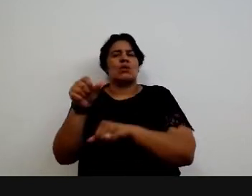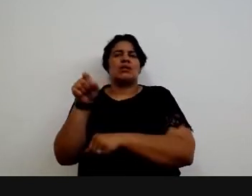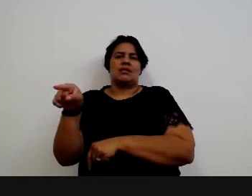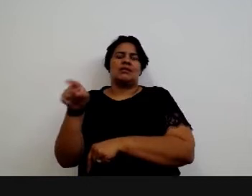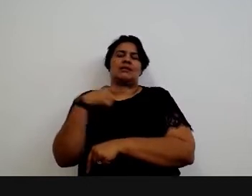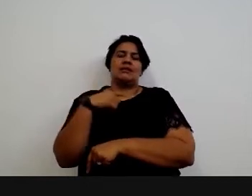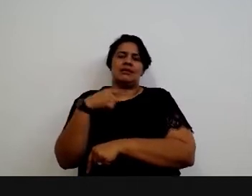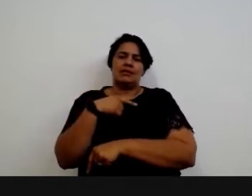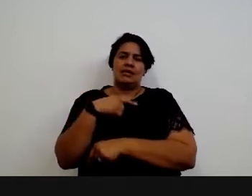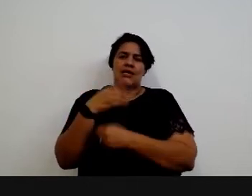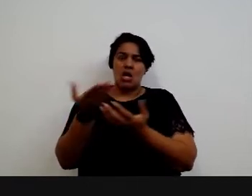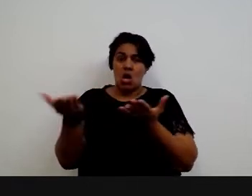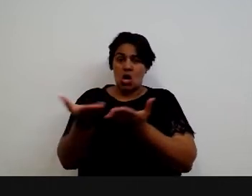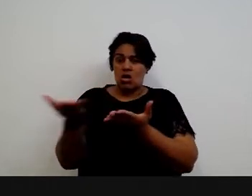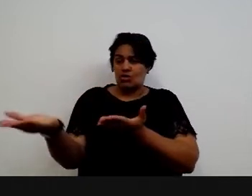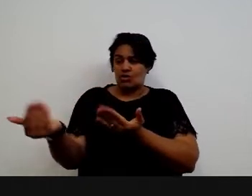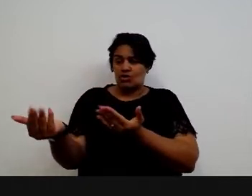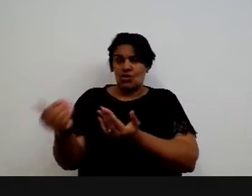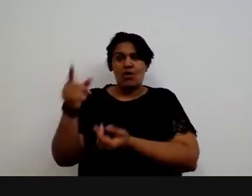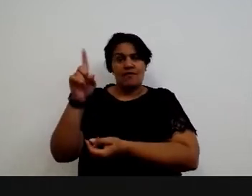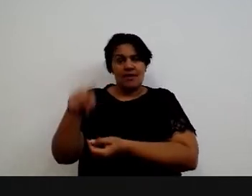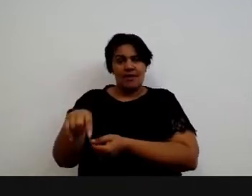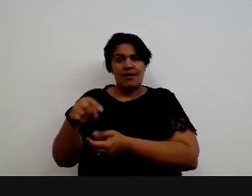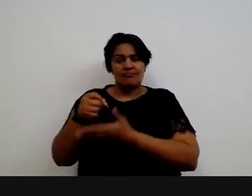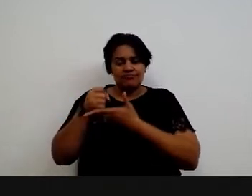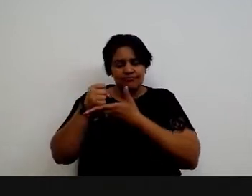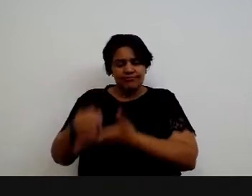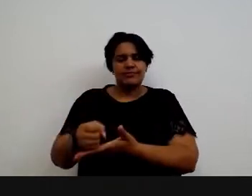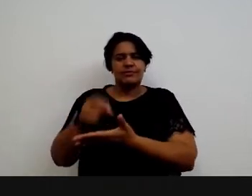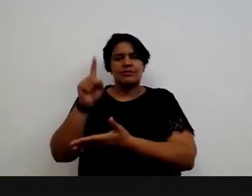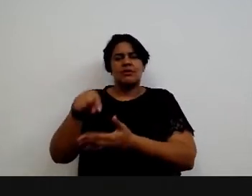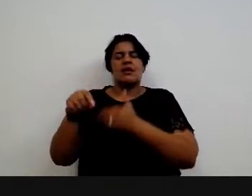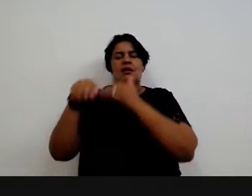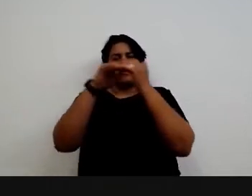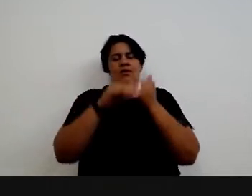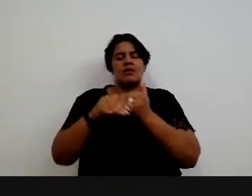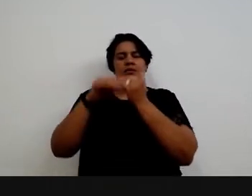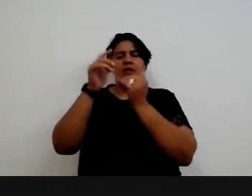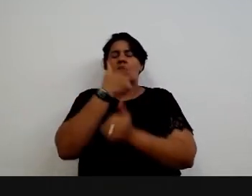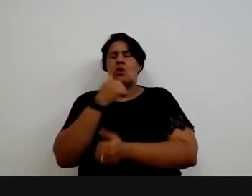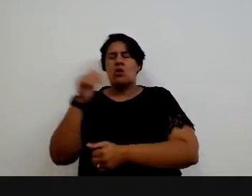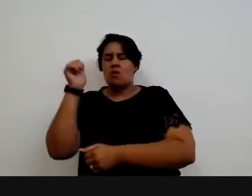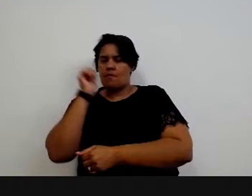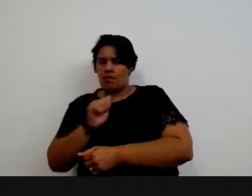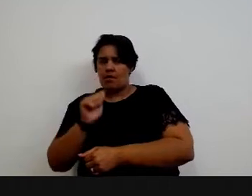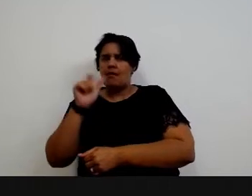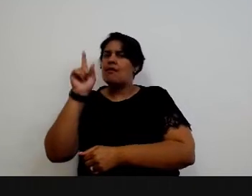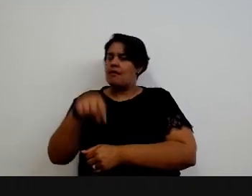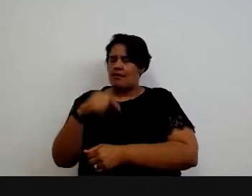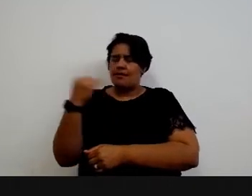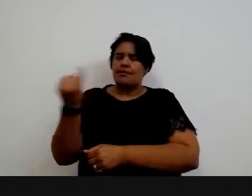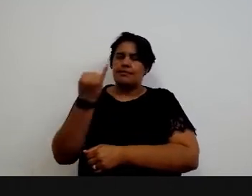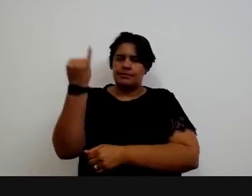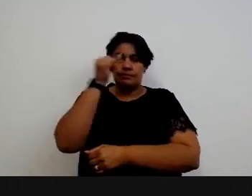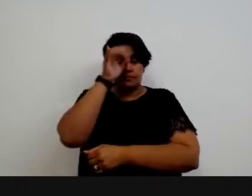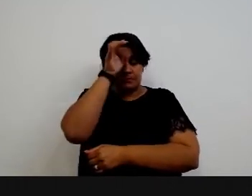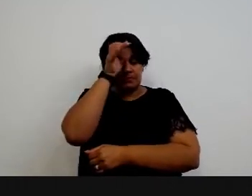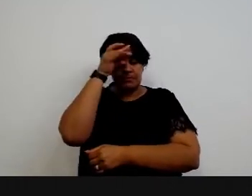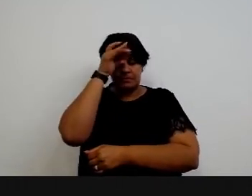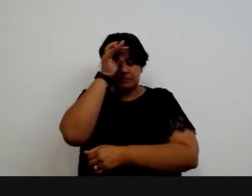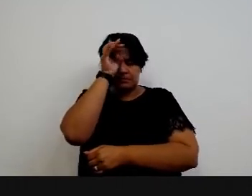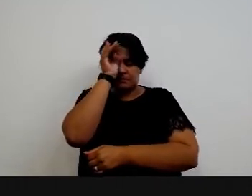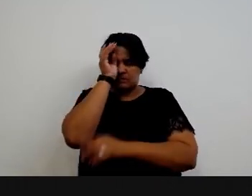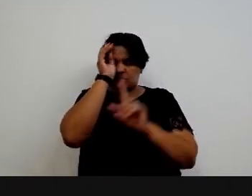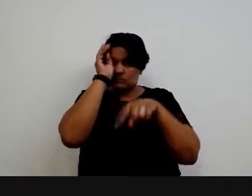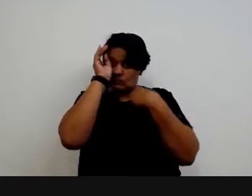exemplo, de que o jovem hoje, a maioria dos jovens é a favor da igualdade entre homens e mulheres, que acho que é um exemplo, né, de uma coisa assim